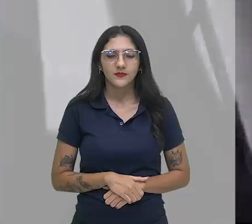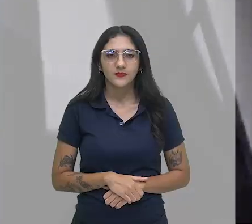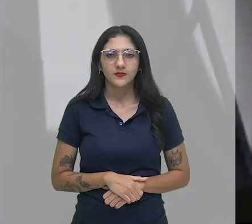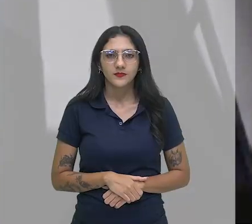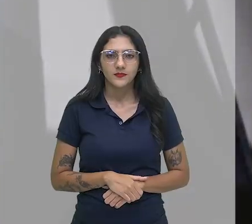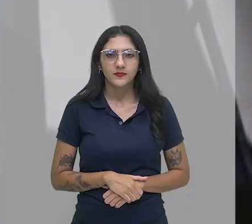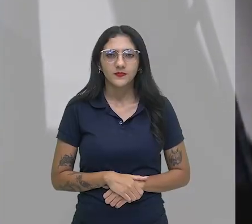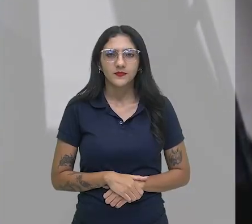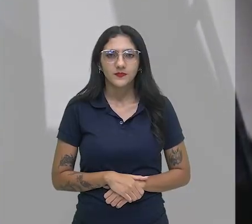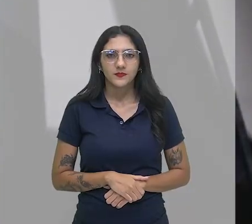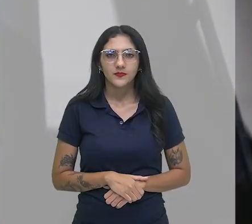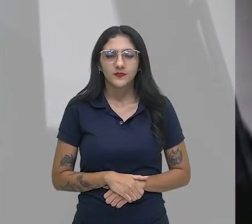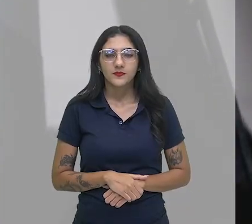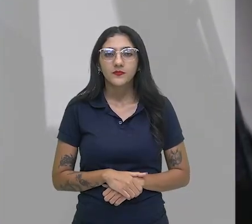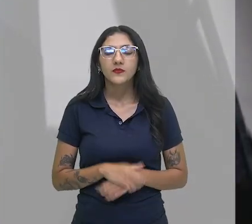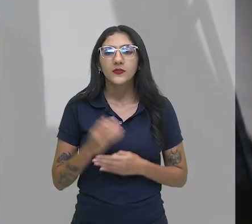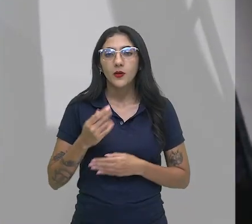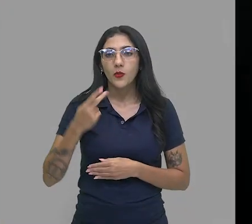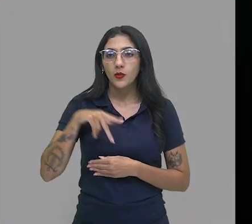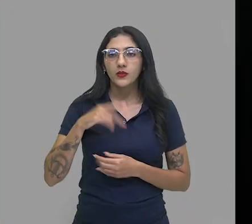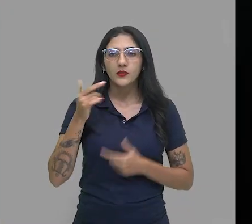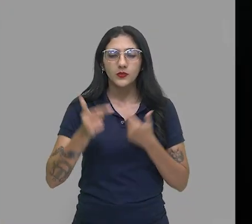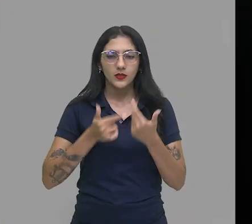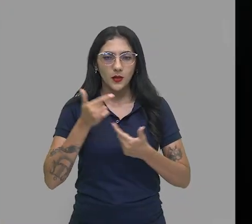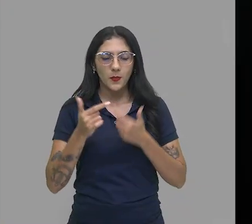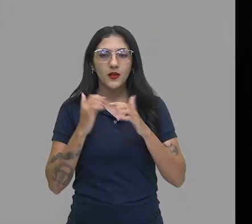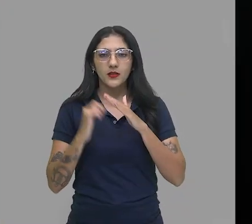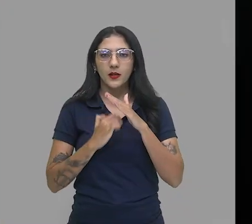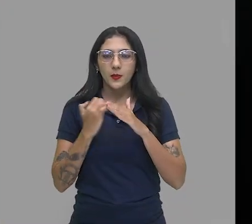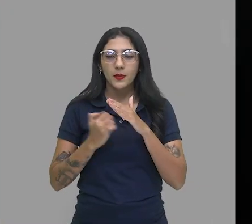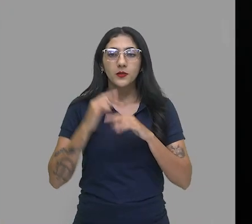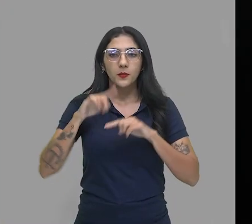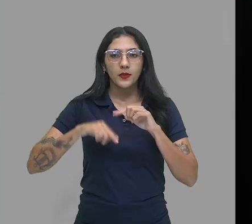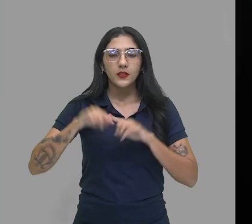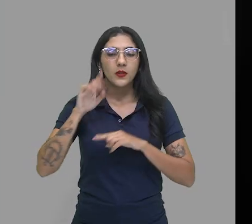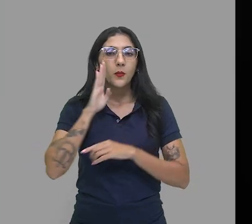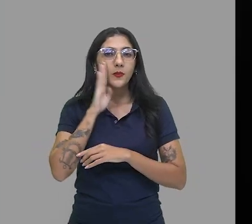Nosso processo de injeção plástica aqui na Cutiplast, onde a matéria-prima entra em